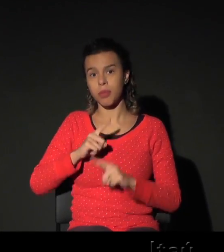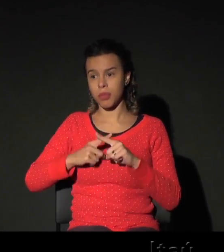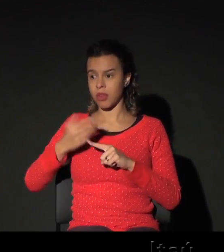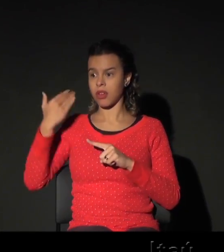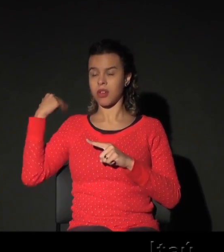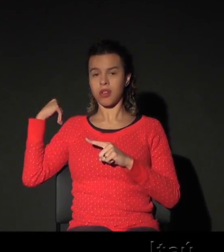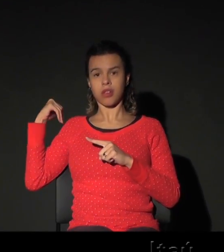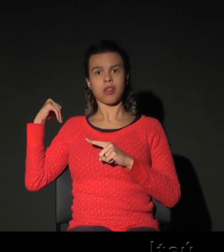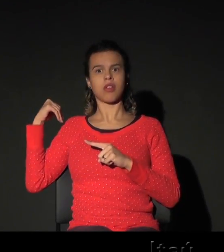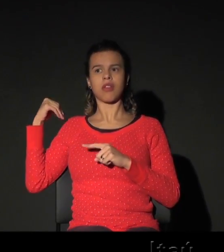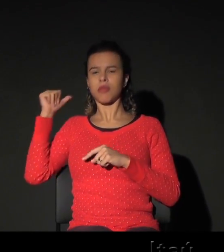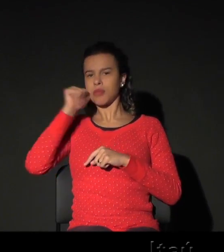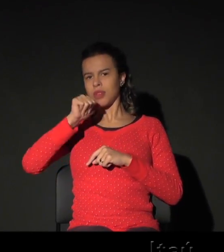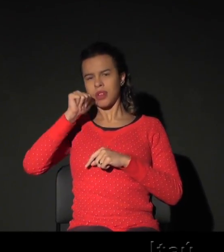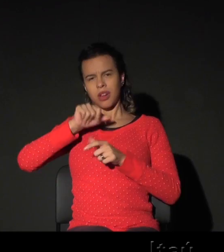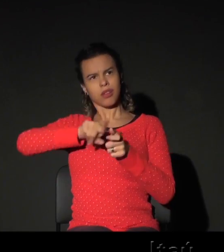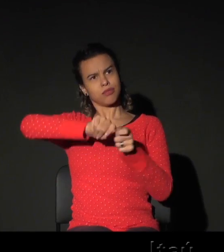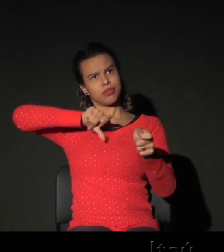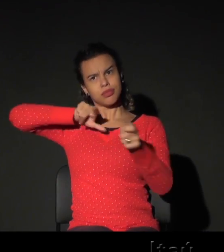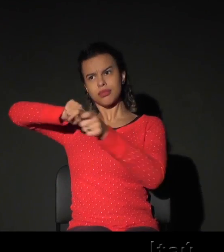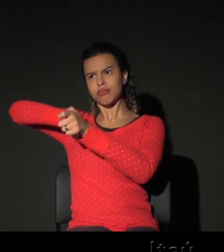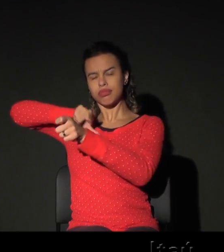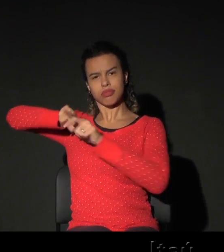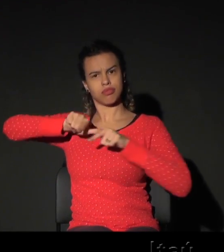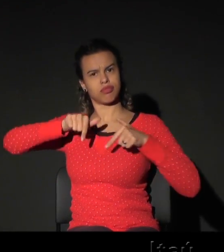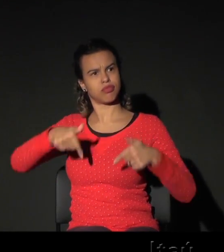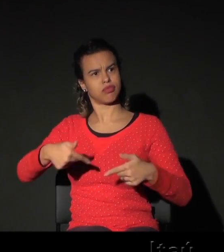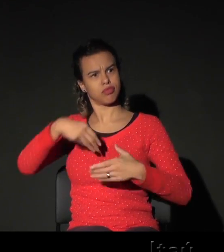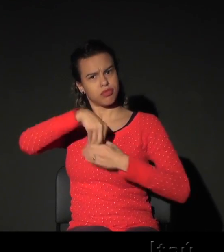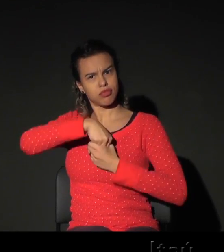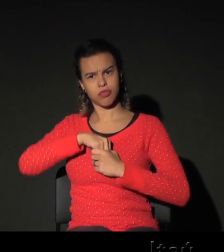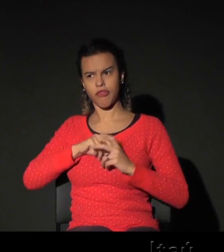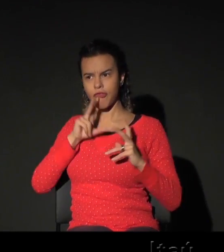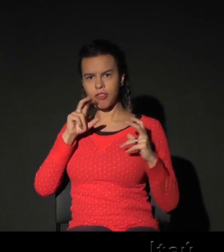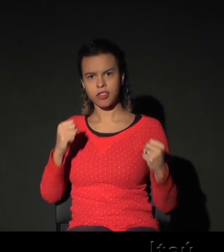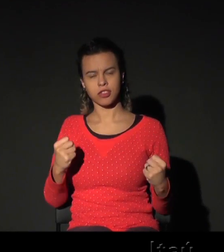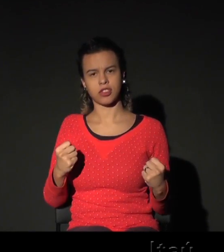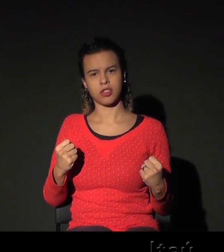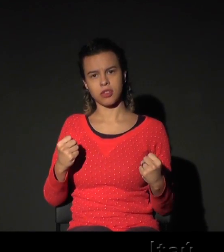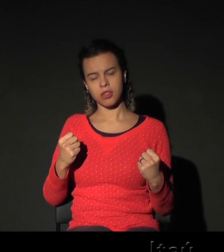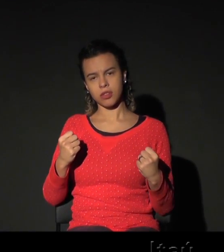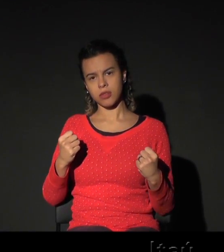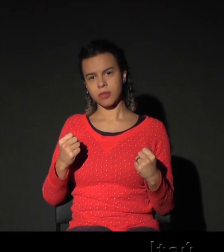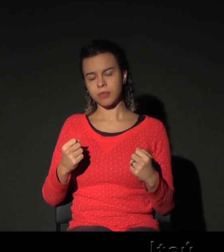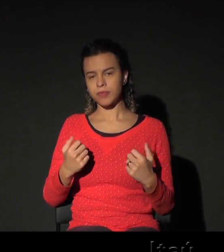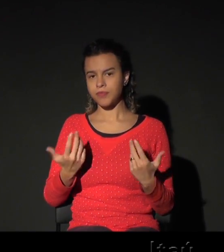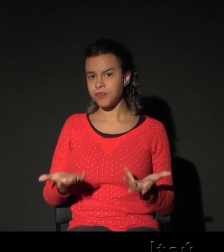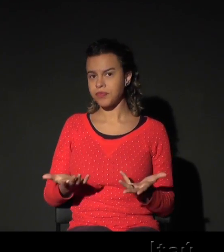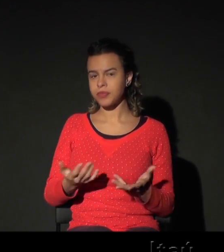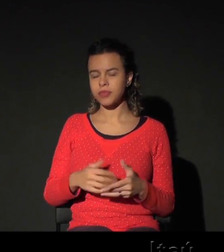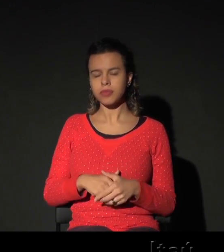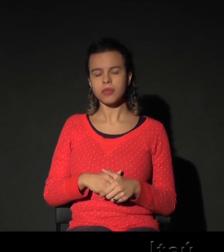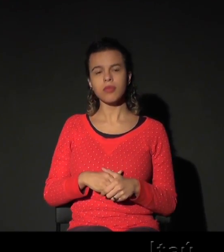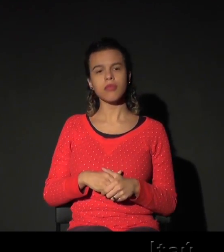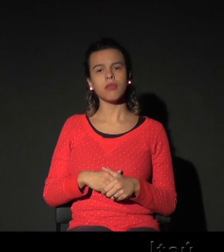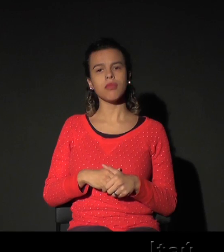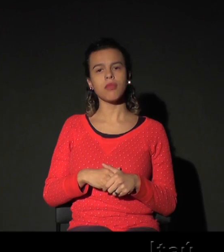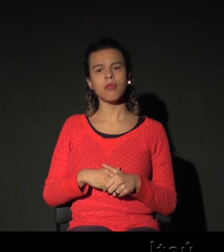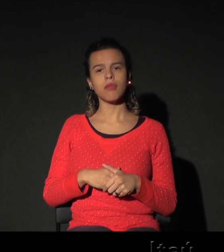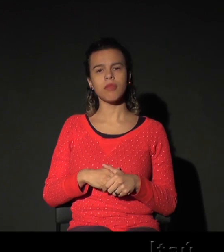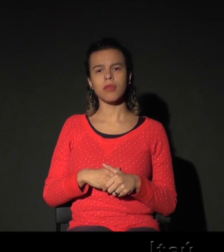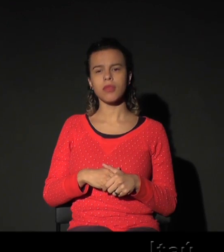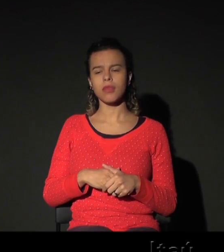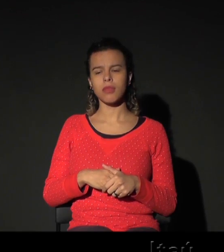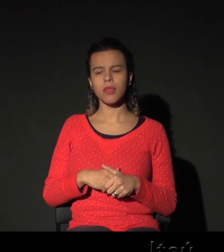de primórdios de Fortaleza interior né então